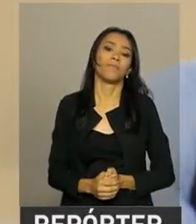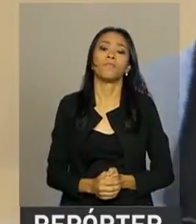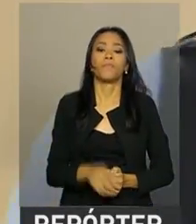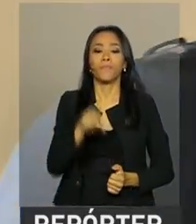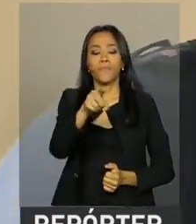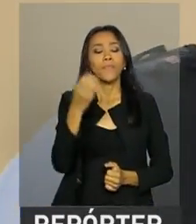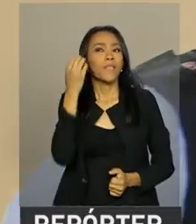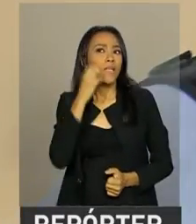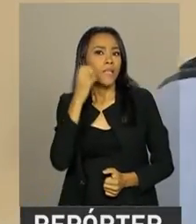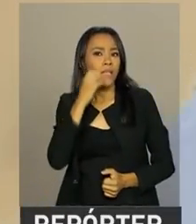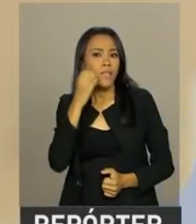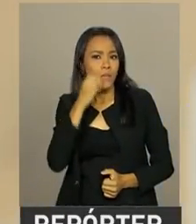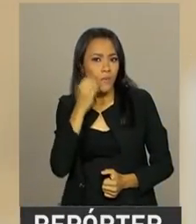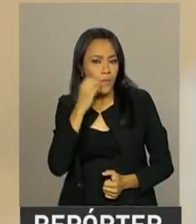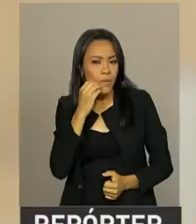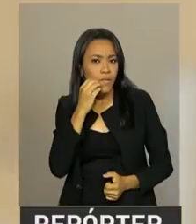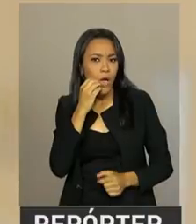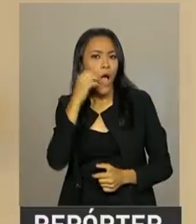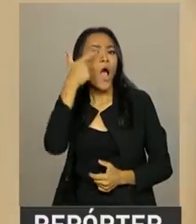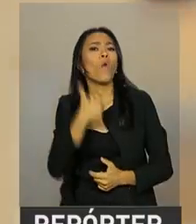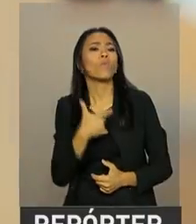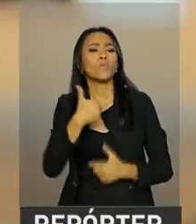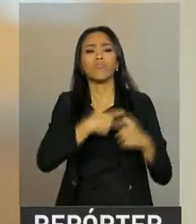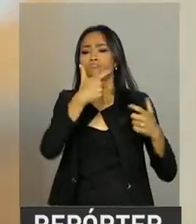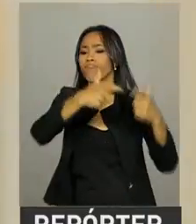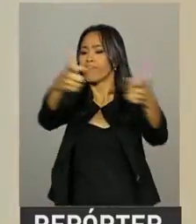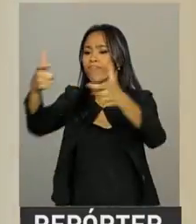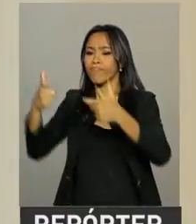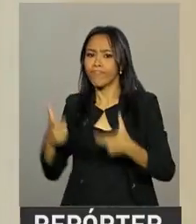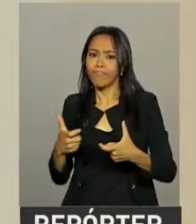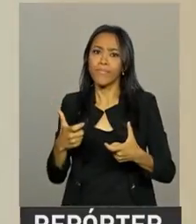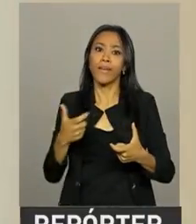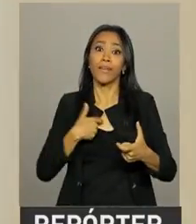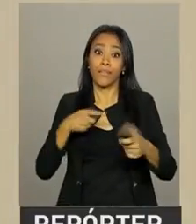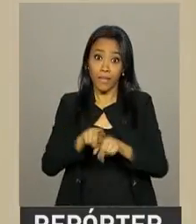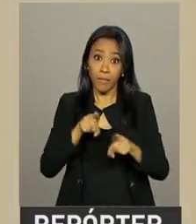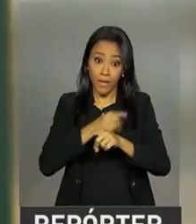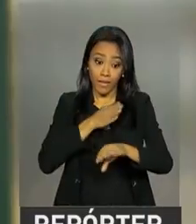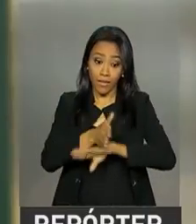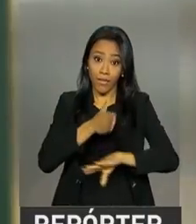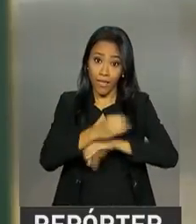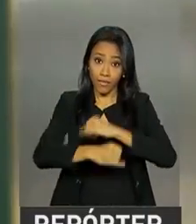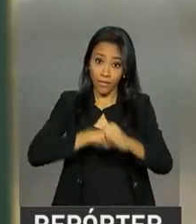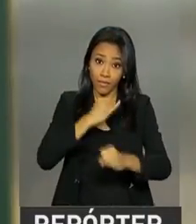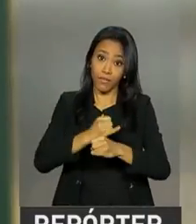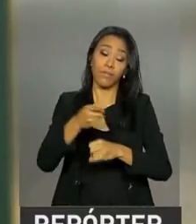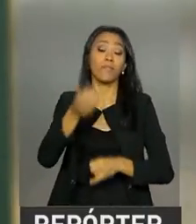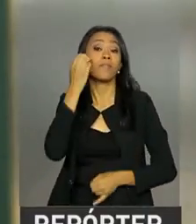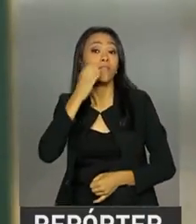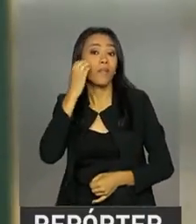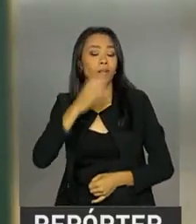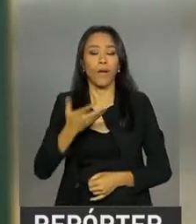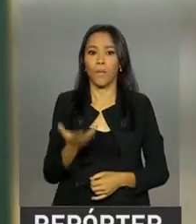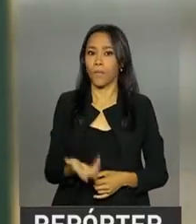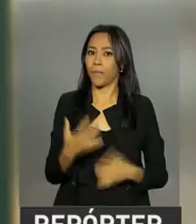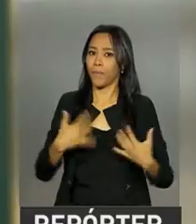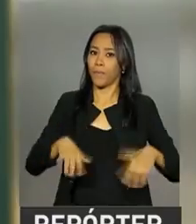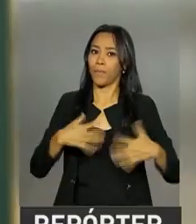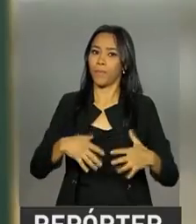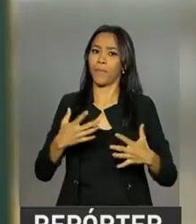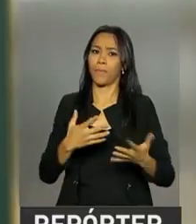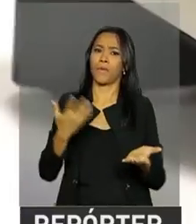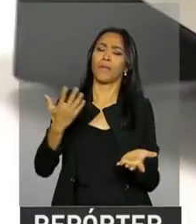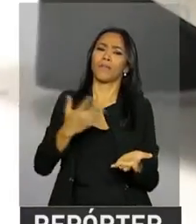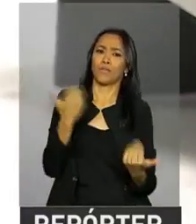receber ligações onde estiver e ainda contar com acesso à internet fez com que o celular tomasse o lugar do telefone